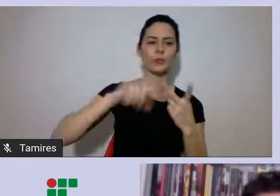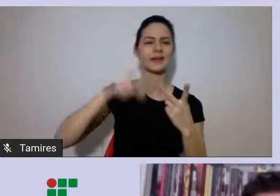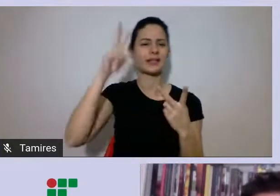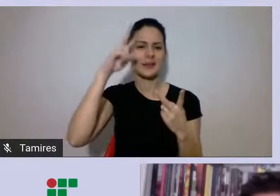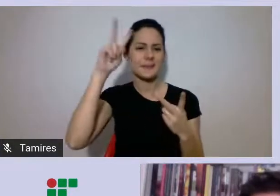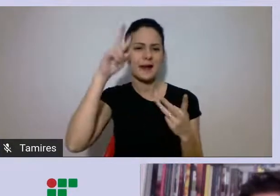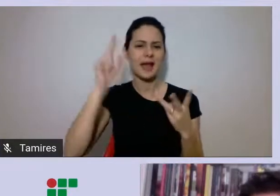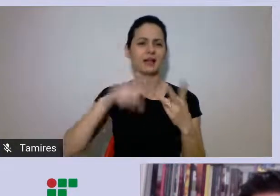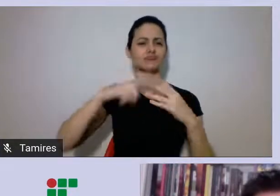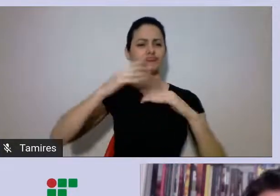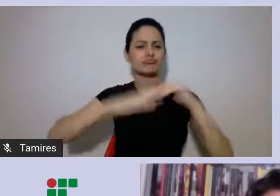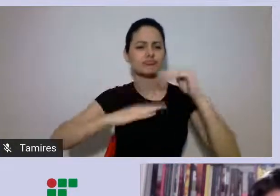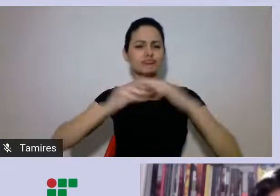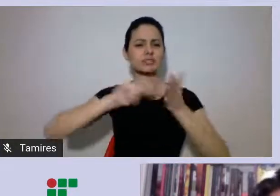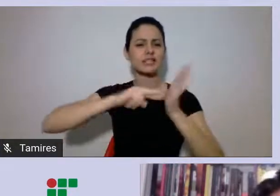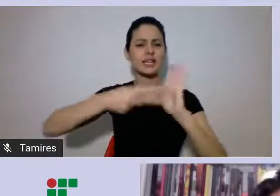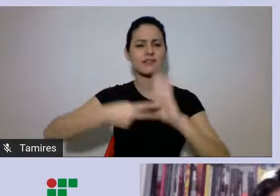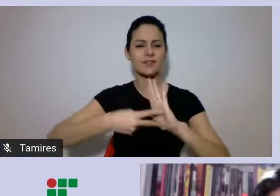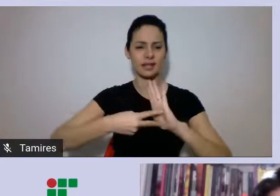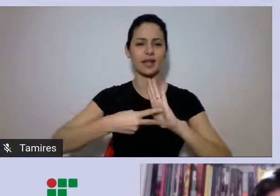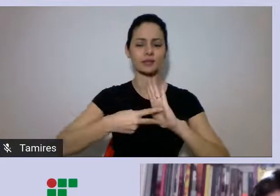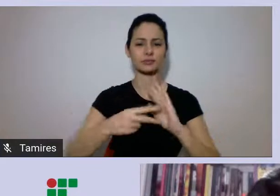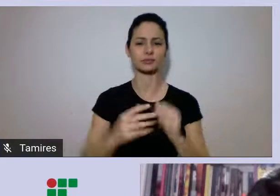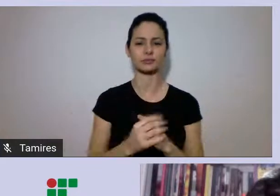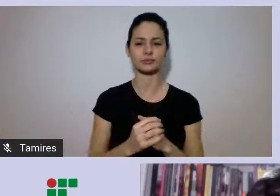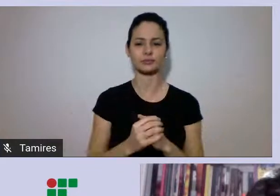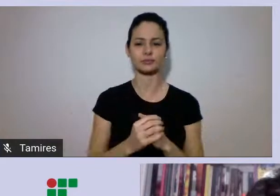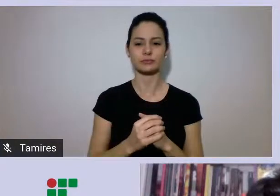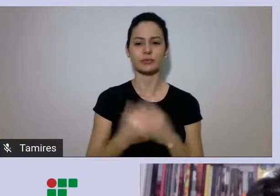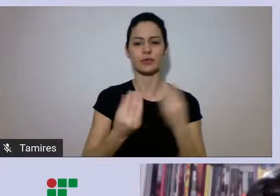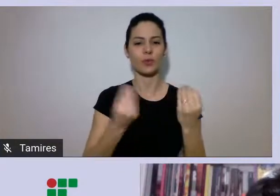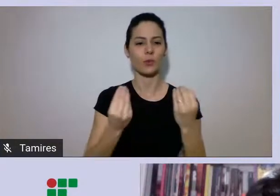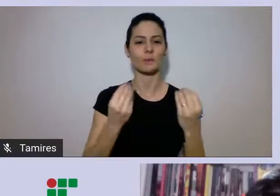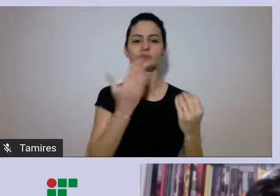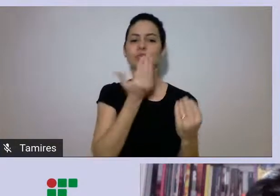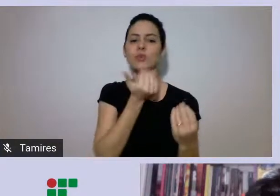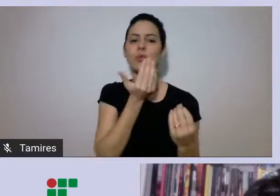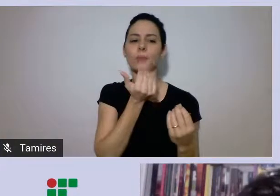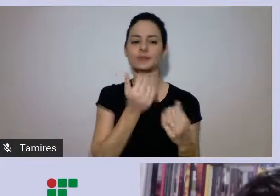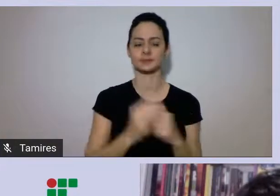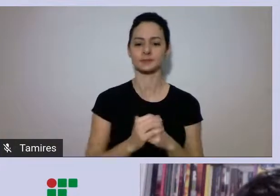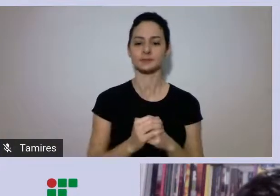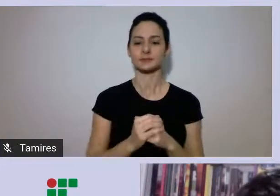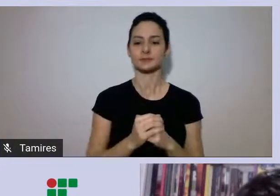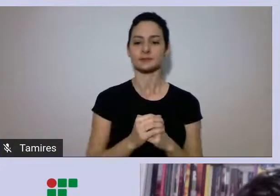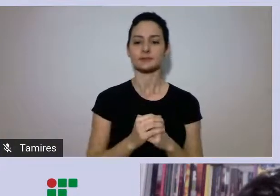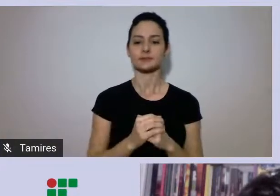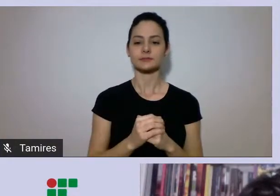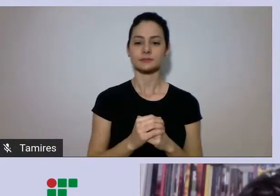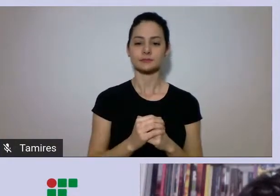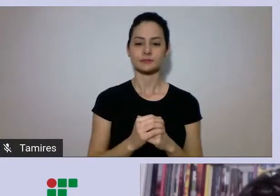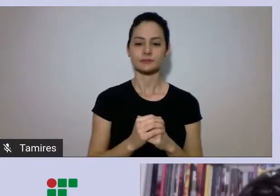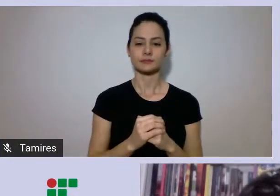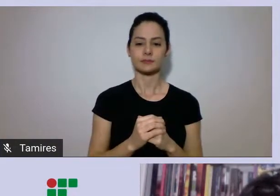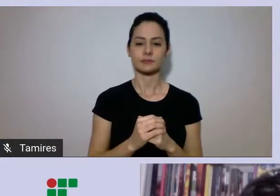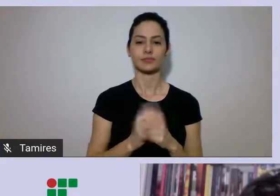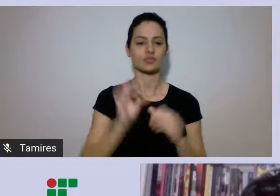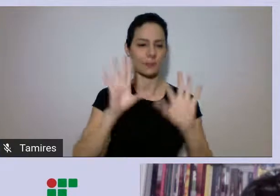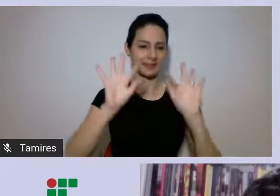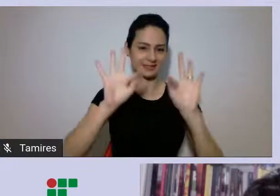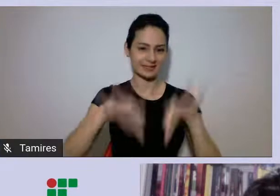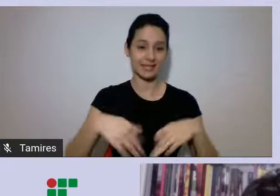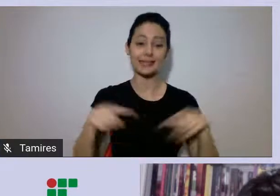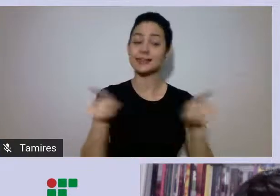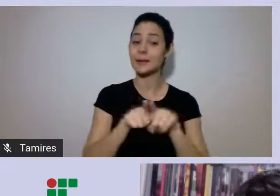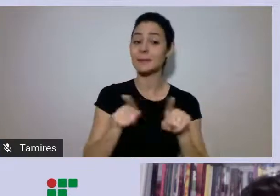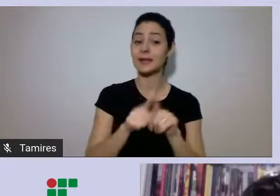sobre construção de sentido, né? Por meio daquilo que a gente come. Ele fala, só para a gente encerrar, que é também